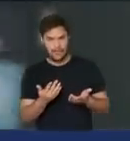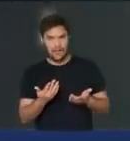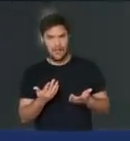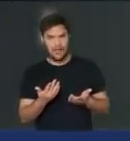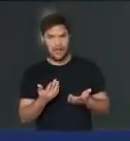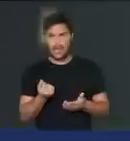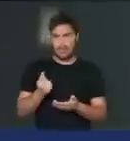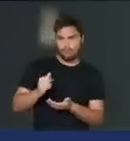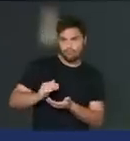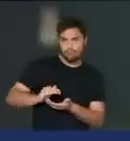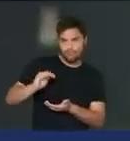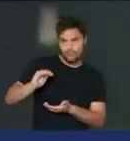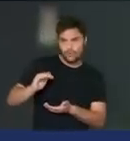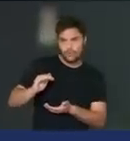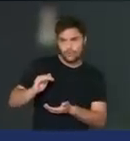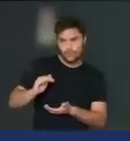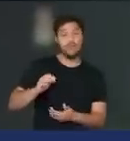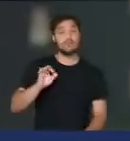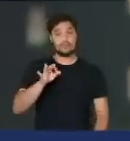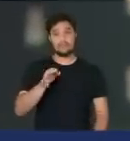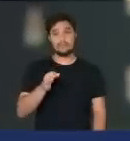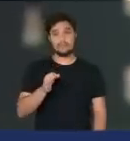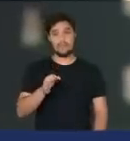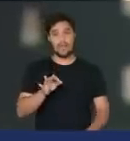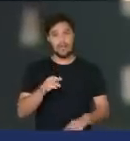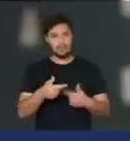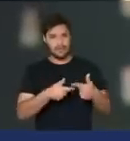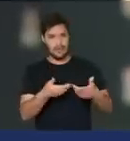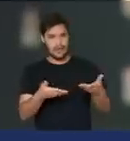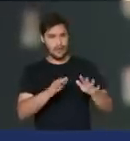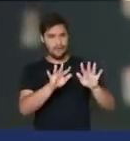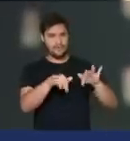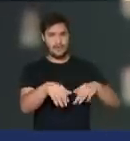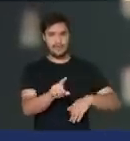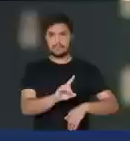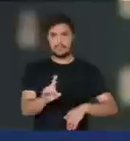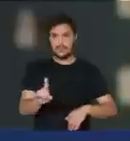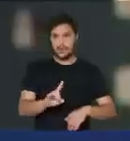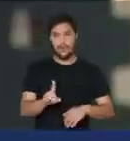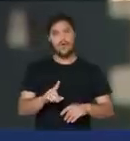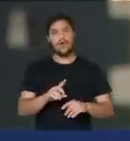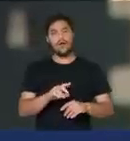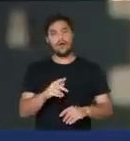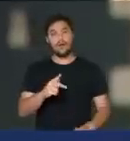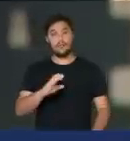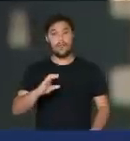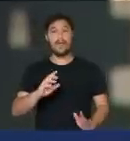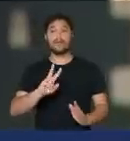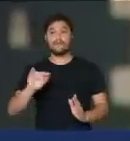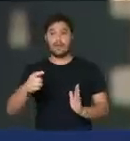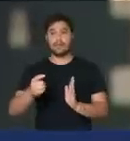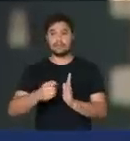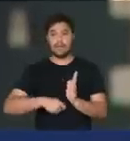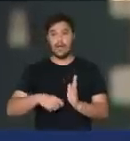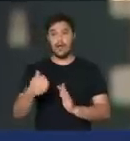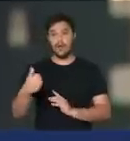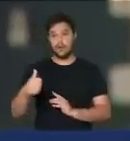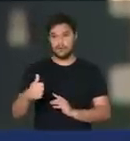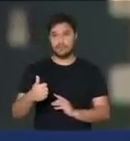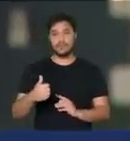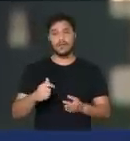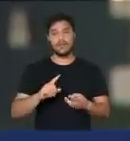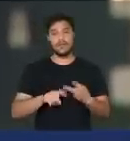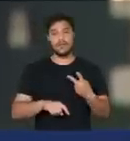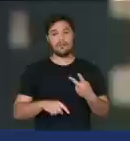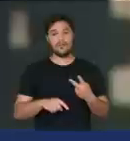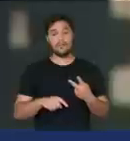constitucionais, né? Exatamente. O trabalho não vai se encerrar com a promulgação da PEC 11, nem com